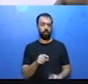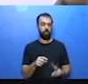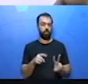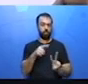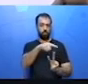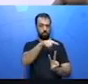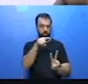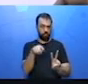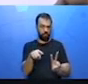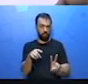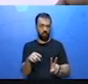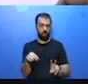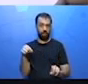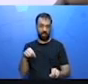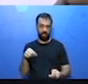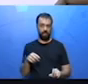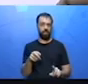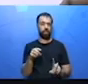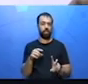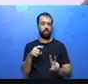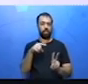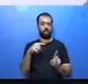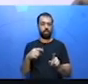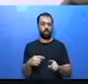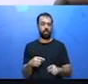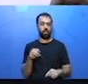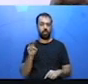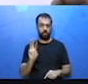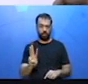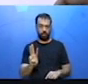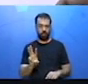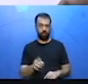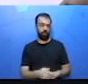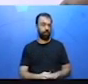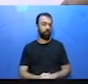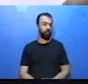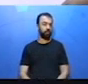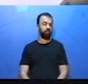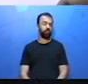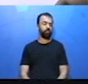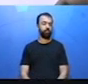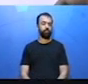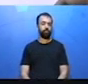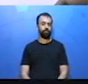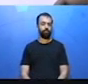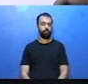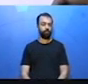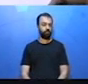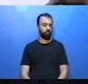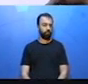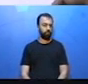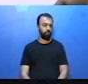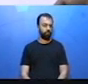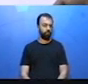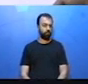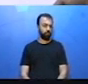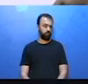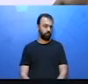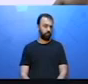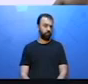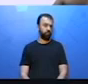o π igual a 3, a gente vai fazer, tá? Senão a gente não vai ter alternativa, né? Se o exercício falou